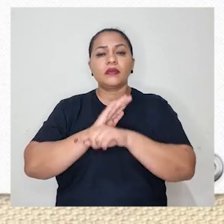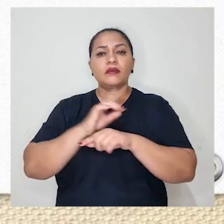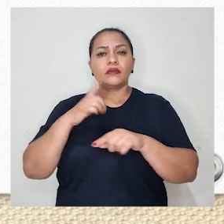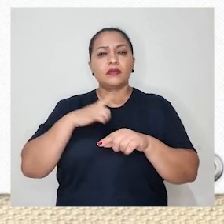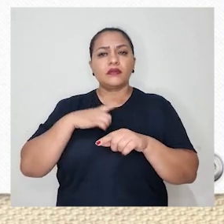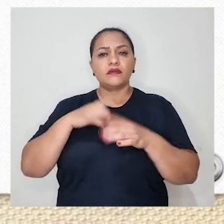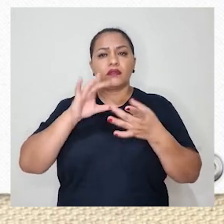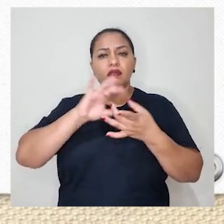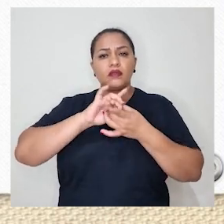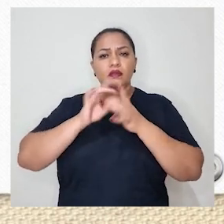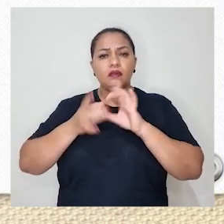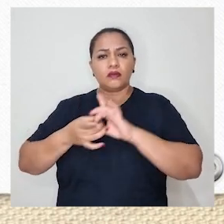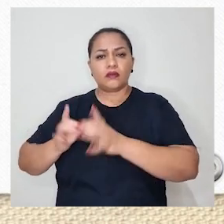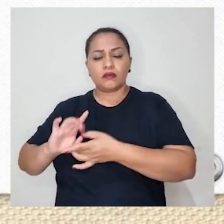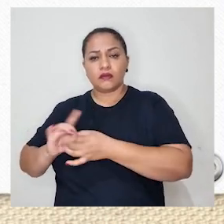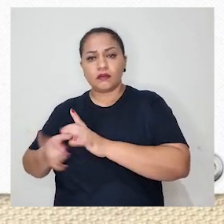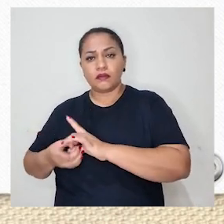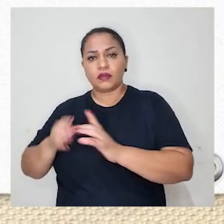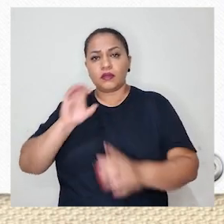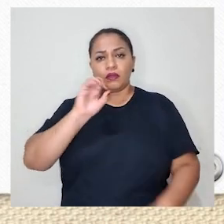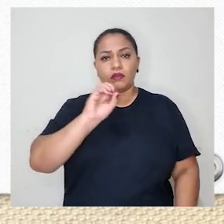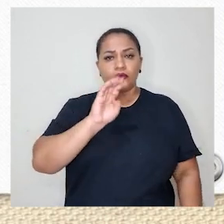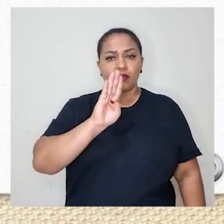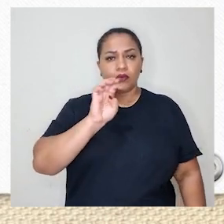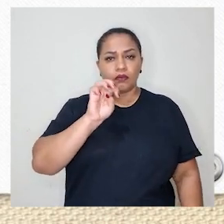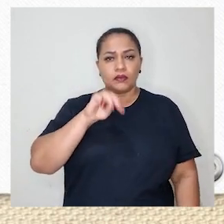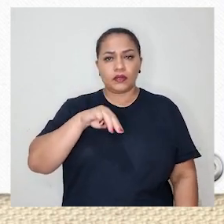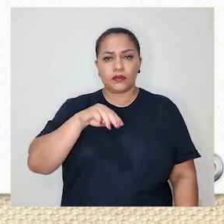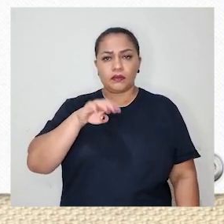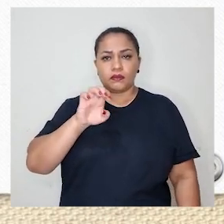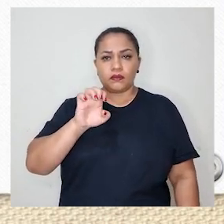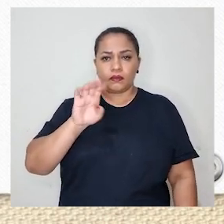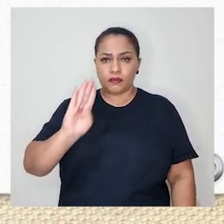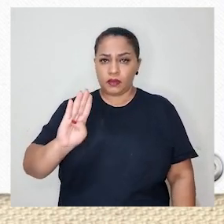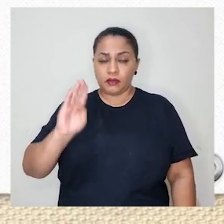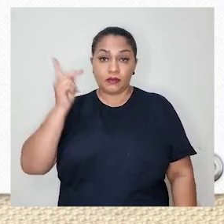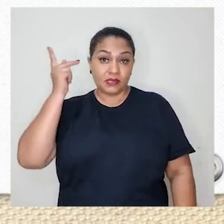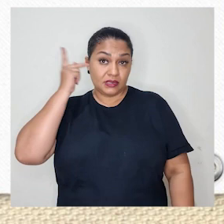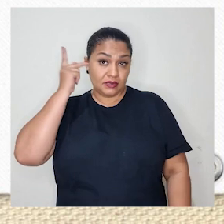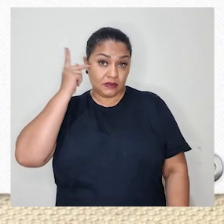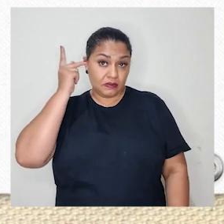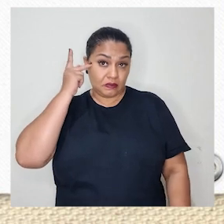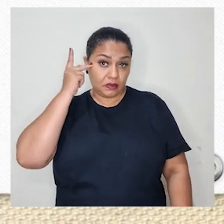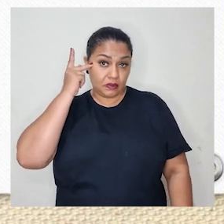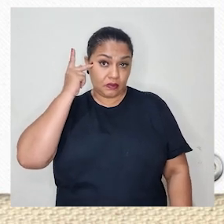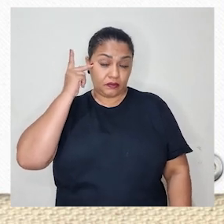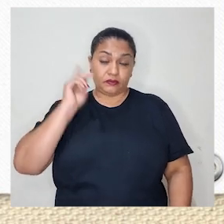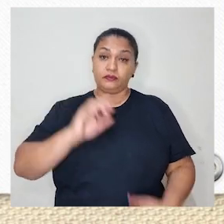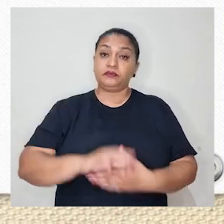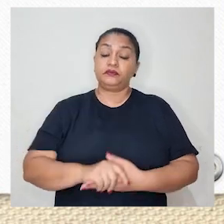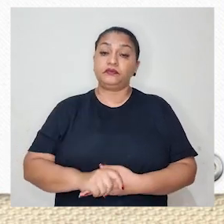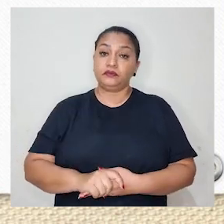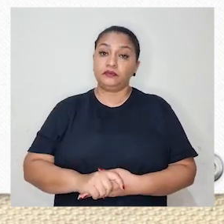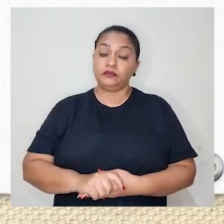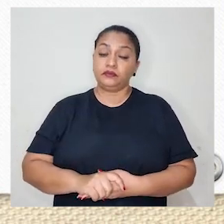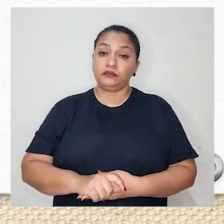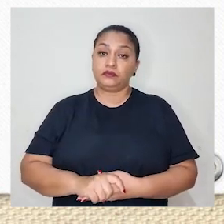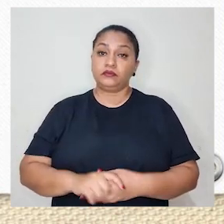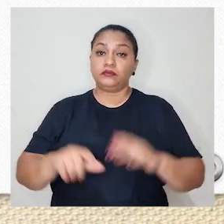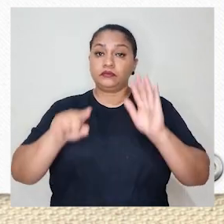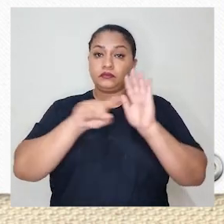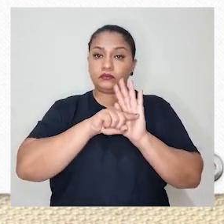na Olimpíada de Matemática de São Paulo. Fiz algumas modificações nela, por isso está aqui modificada.